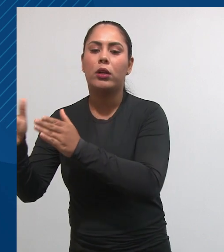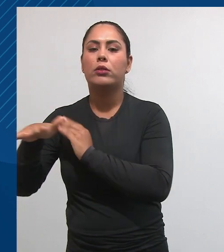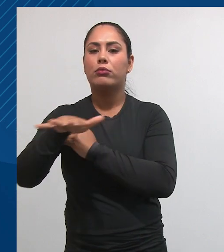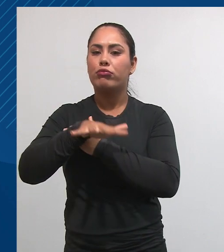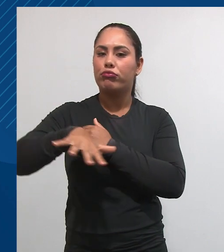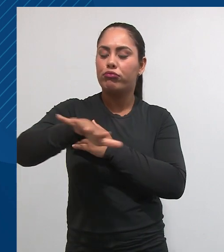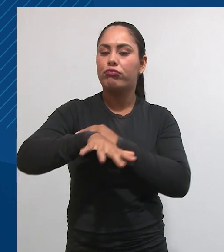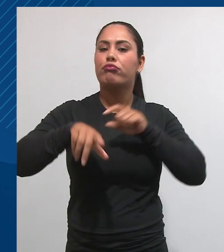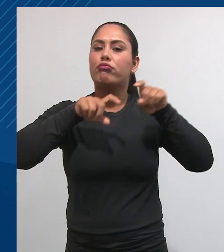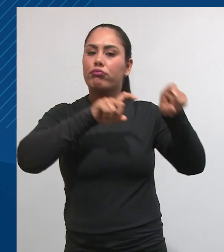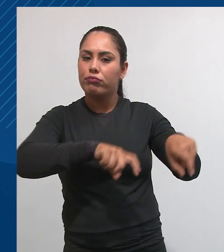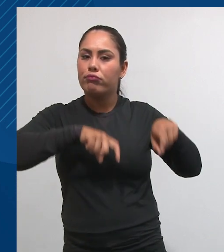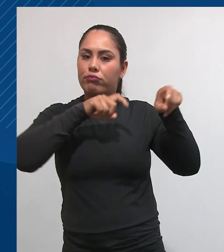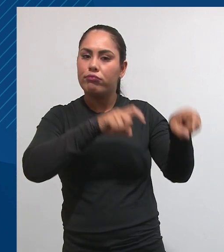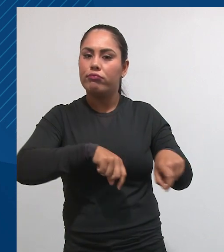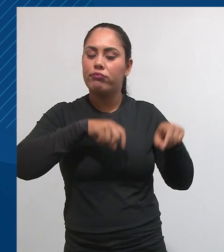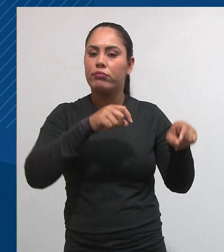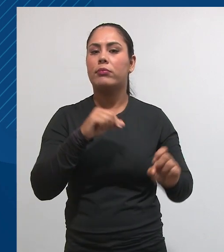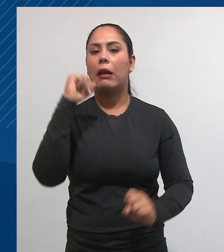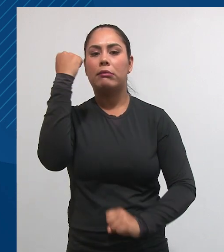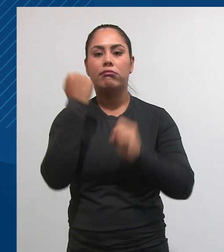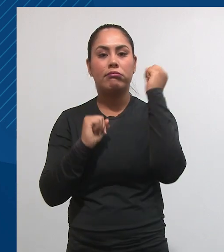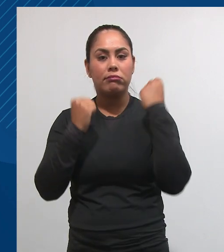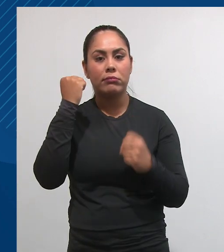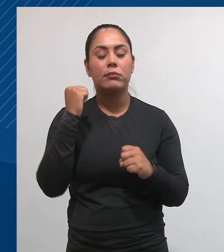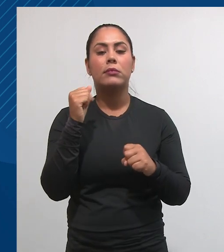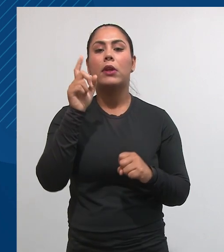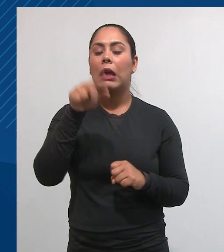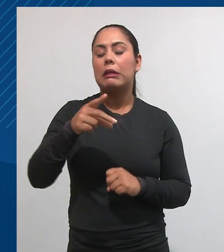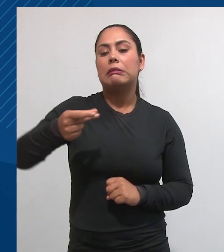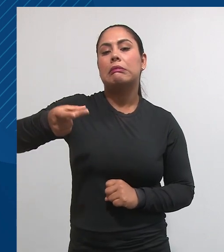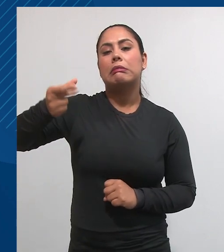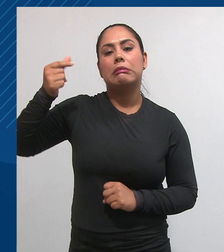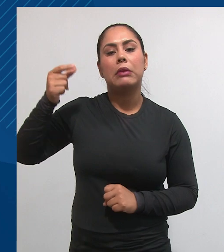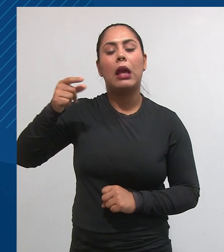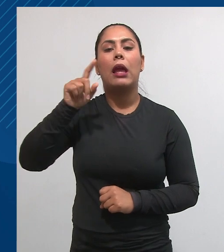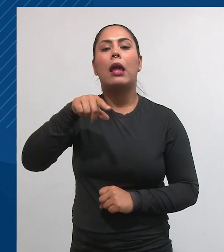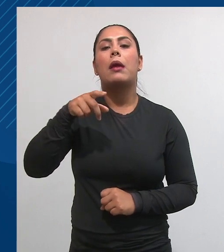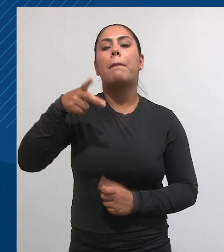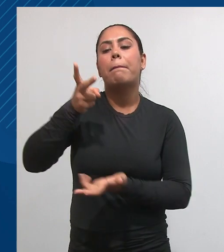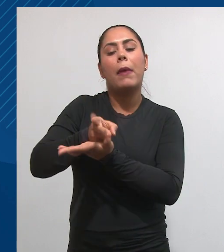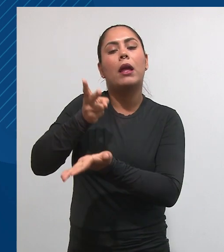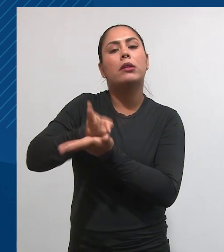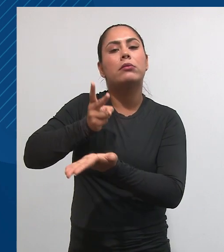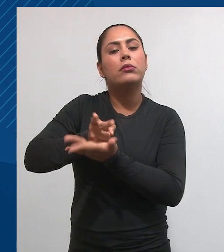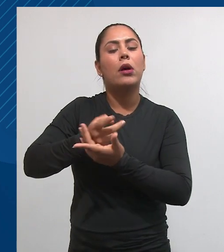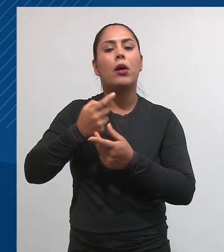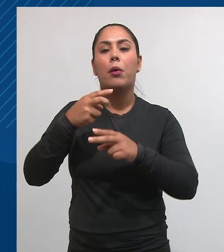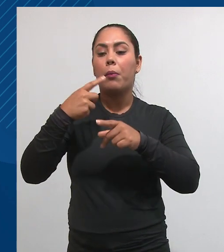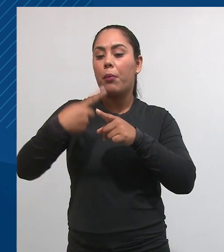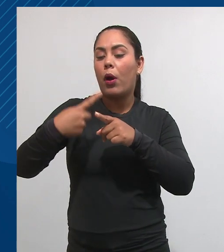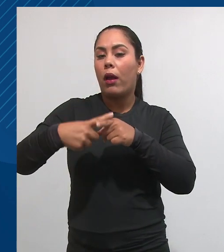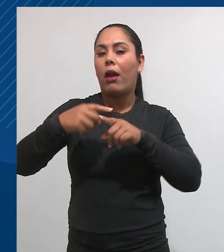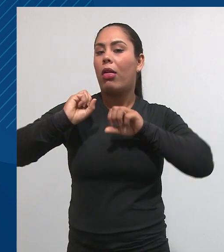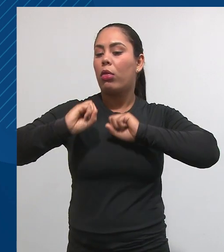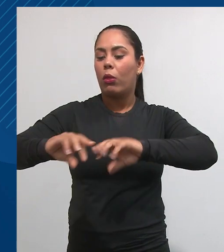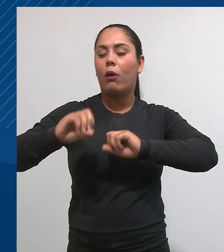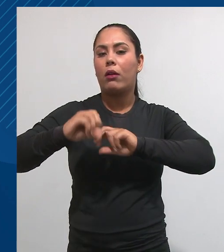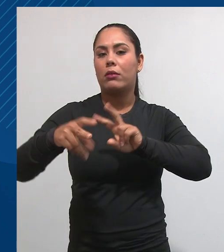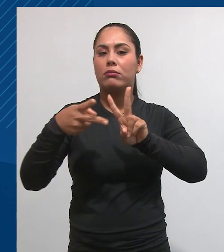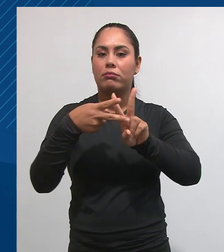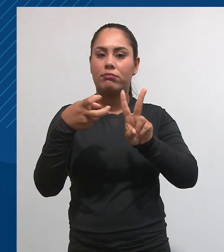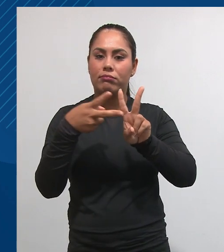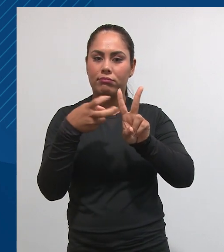espaços urbanos, que são mantidos por meio dessa educação indígena,